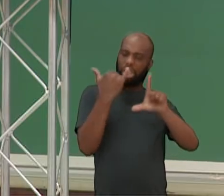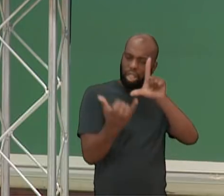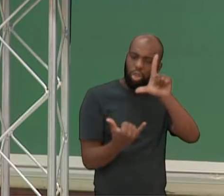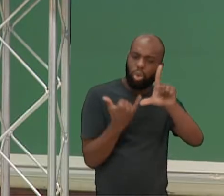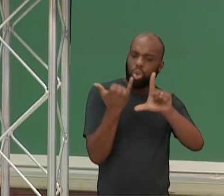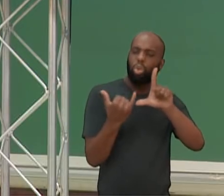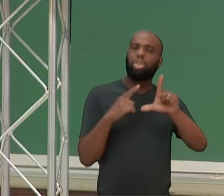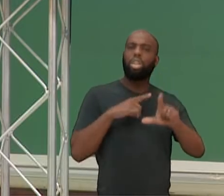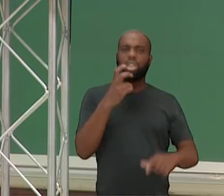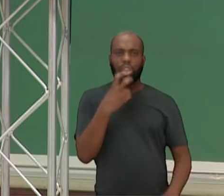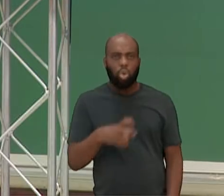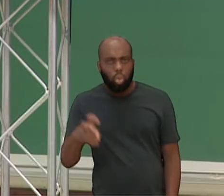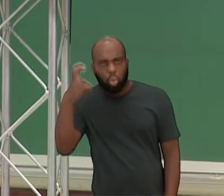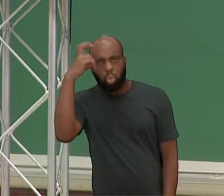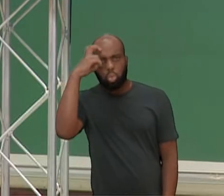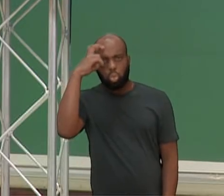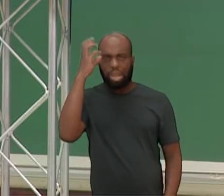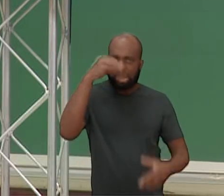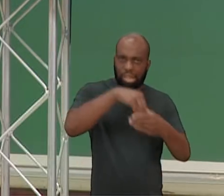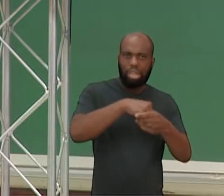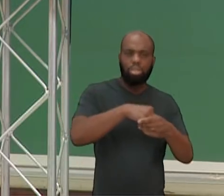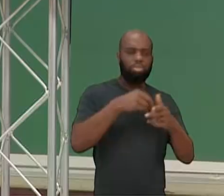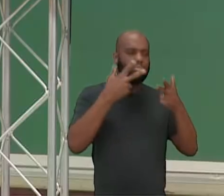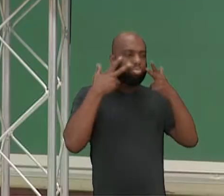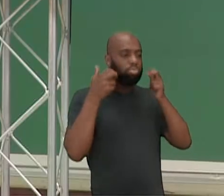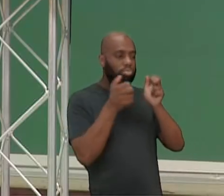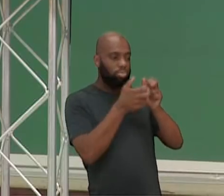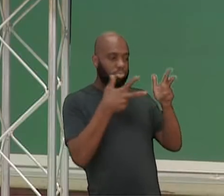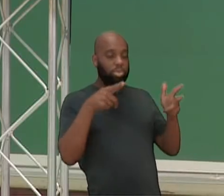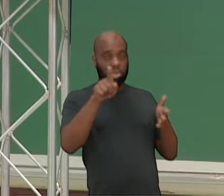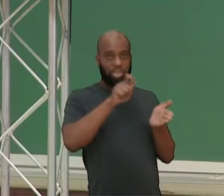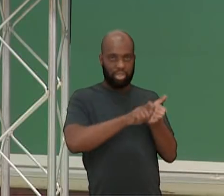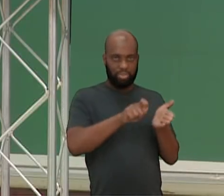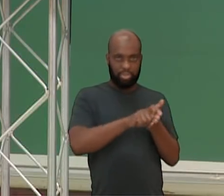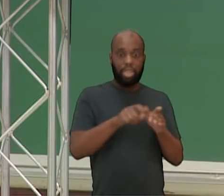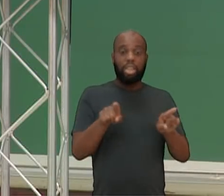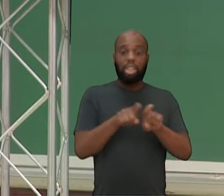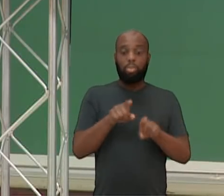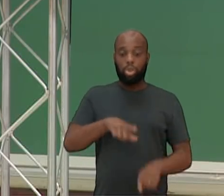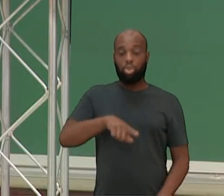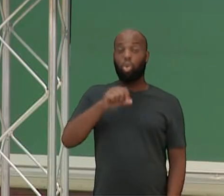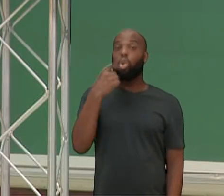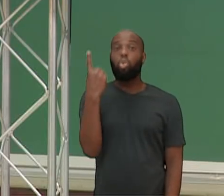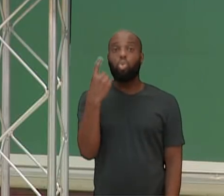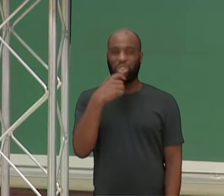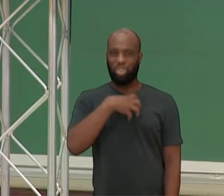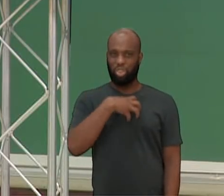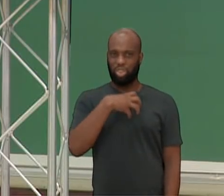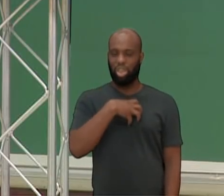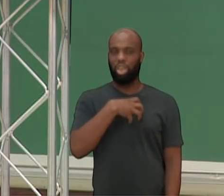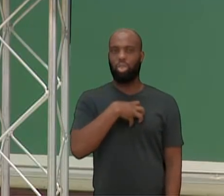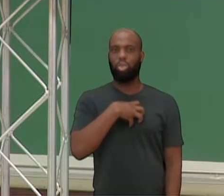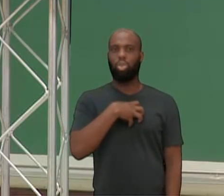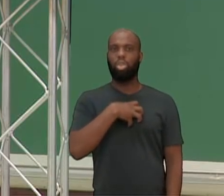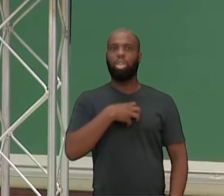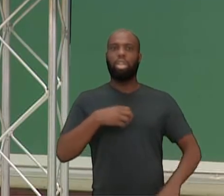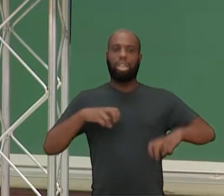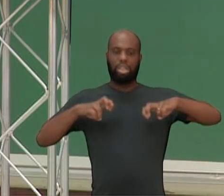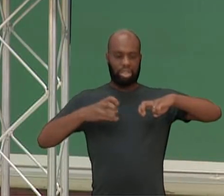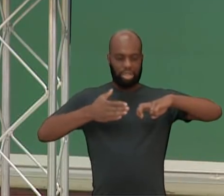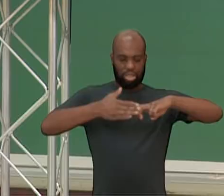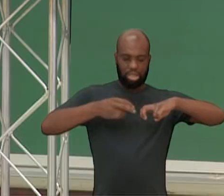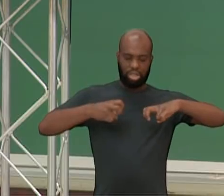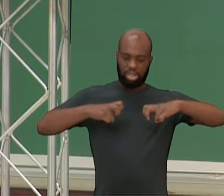indígena, é só as crianças que fazem, todos fazem, você vai escrever isso aí. E vai escolher uma daquelas atividades, né? A toque nos joelhos, a